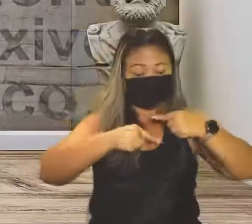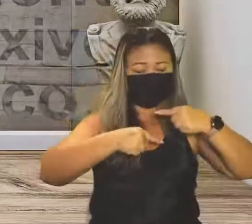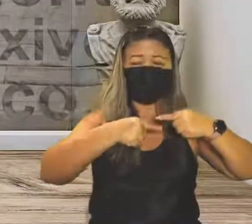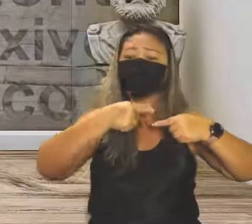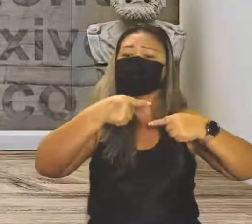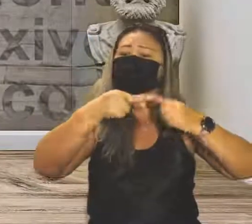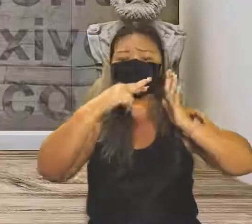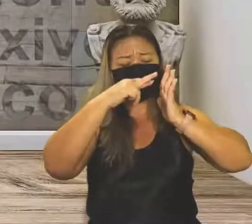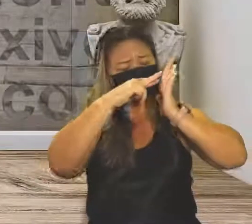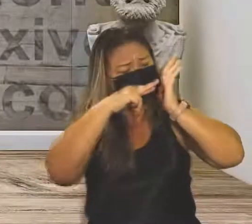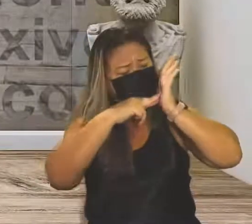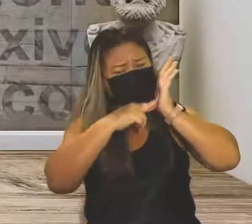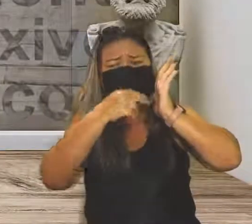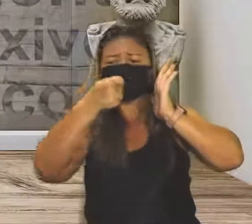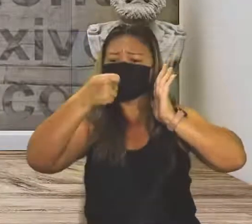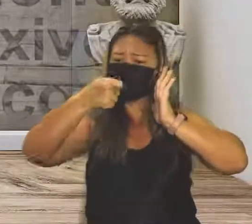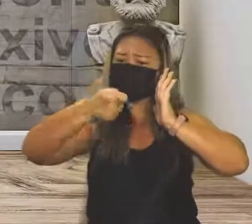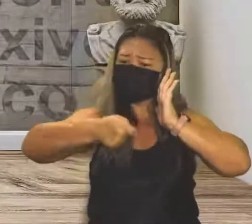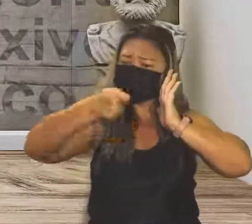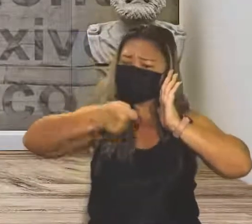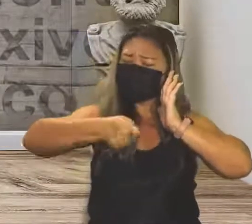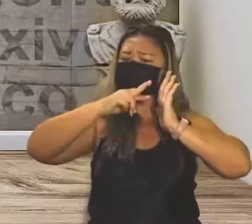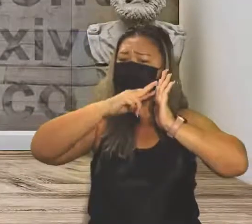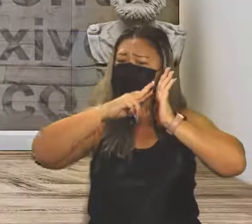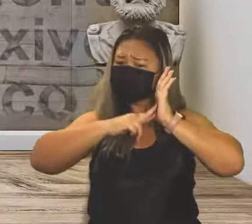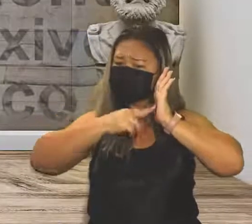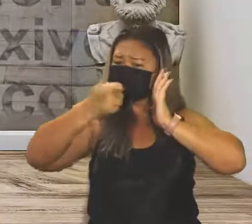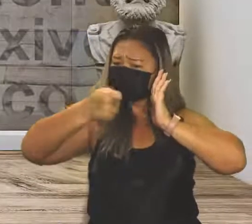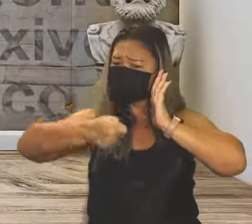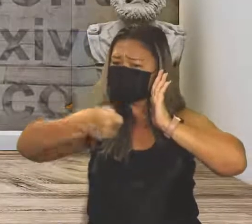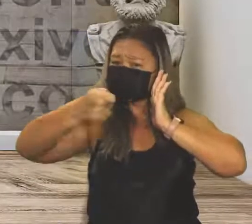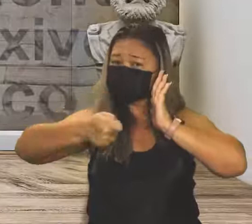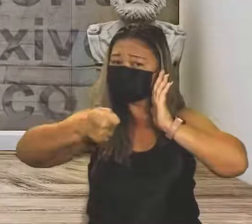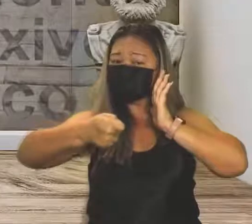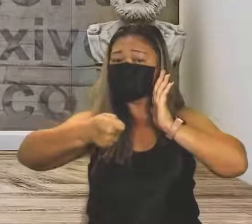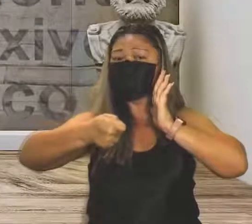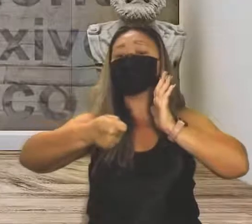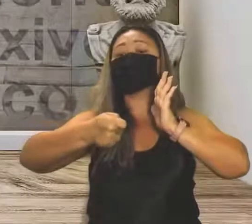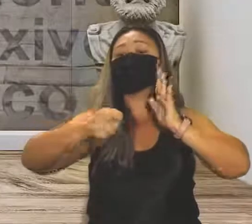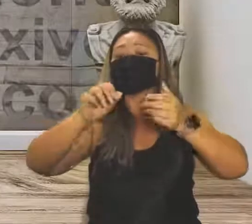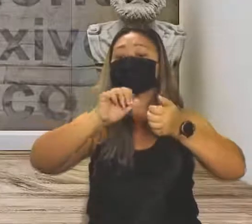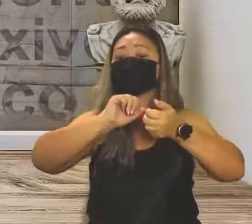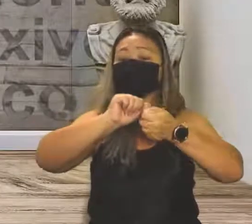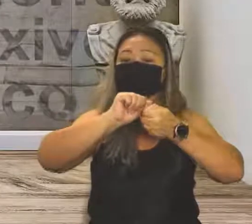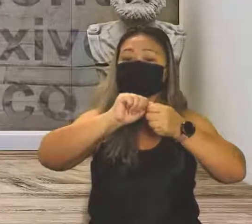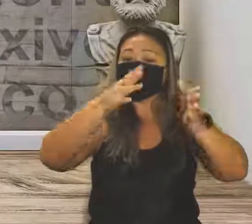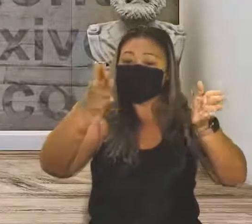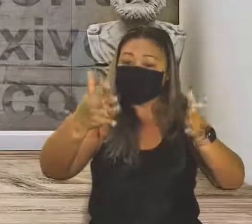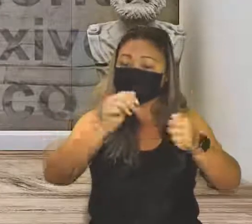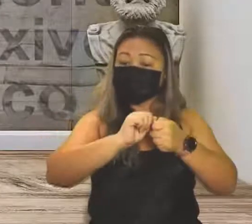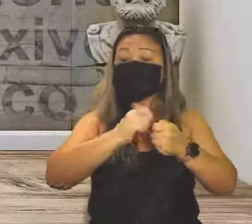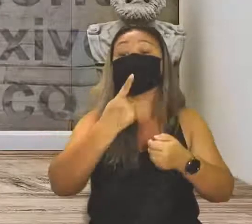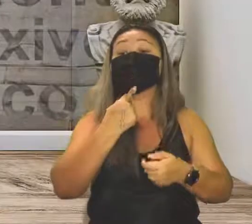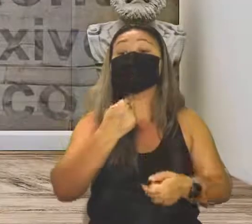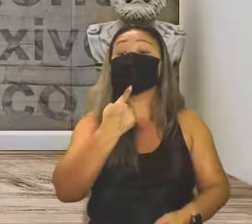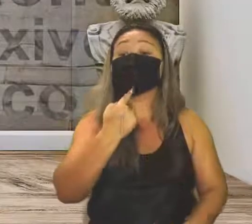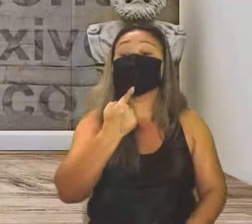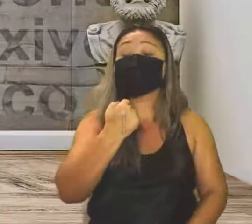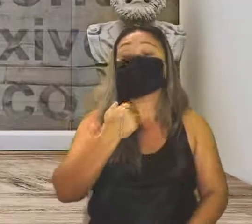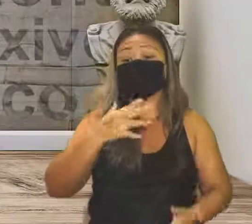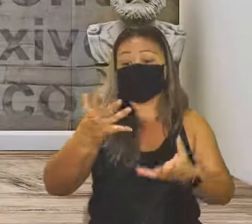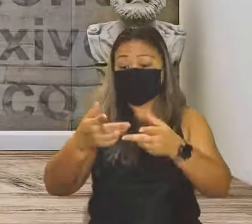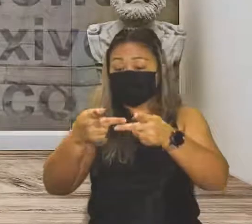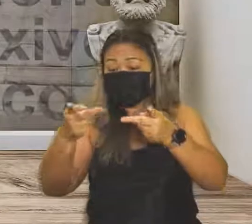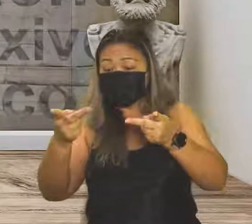É aquele que sempre vive através de métodos. A louça vermelha tem que estar ali. O